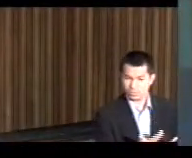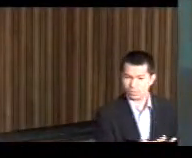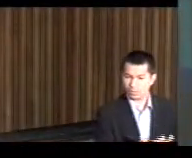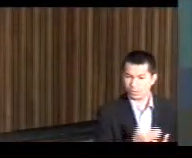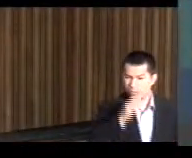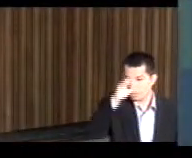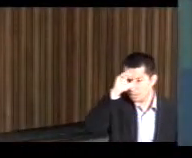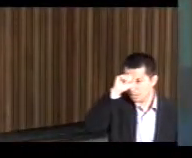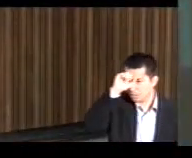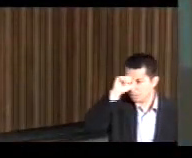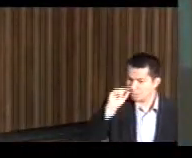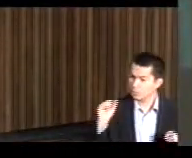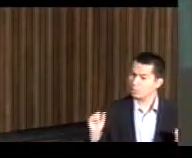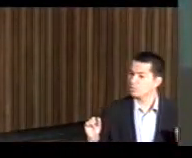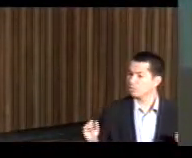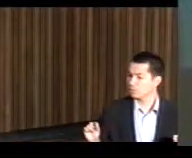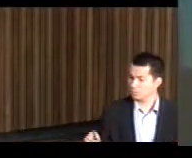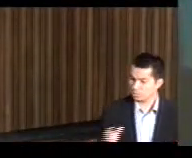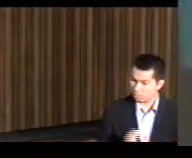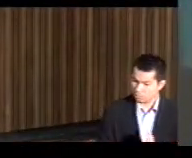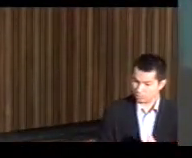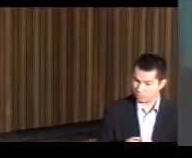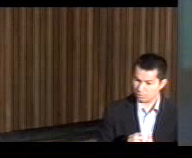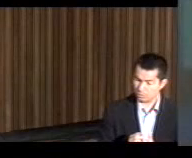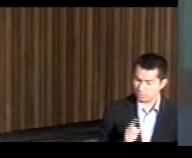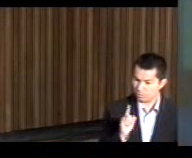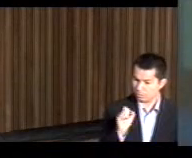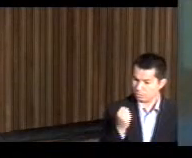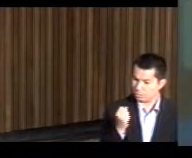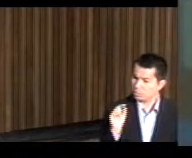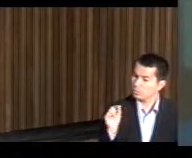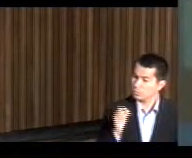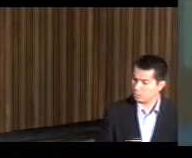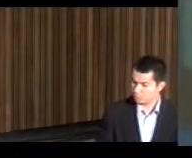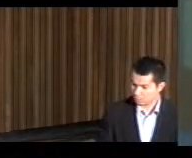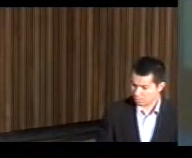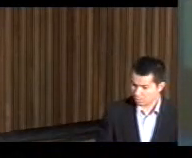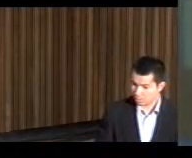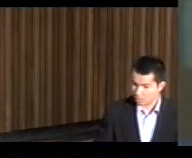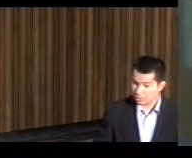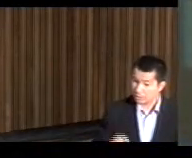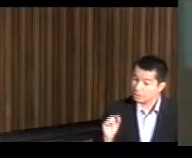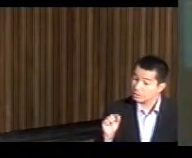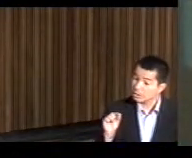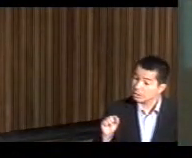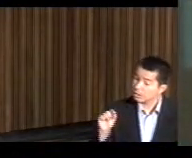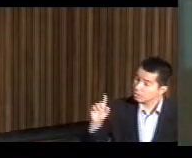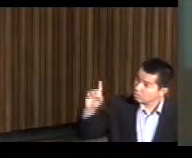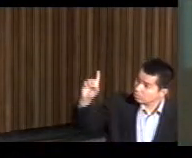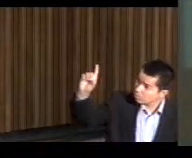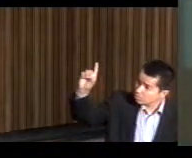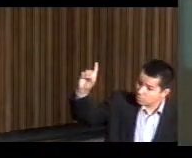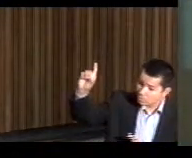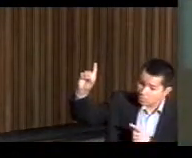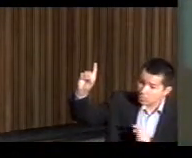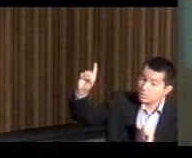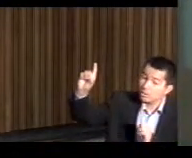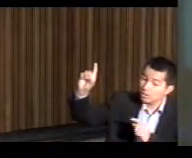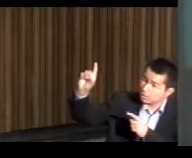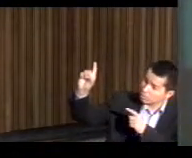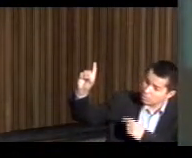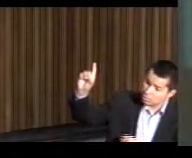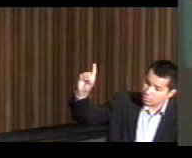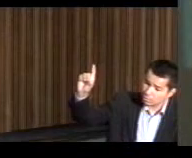entender todo esse capítulo daqui para frente? É quem é o Deus que quer fazer uma